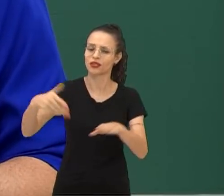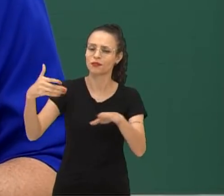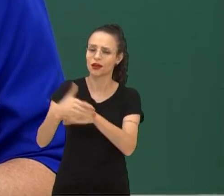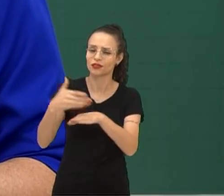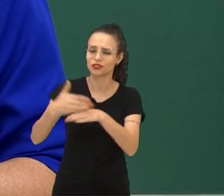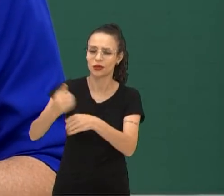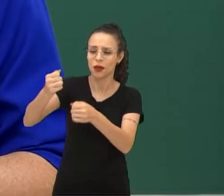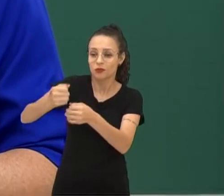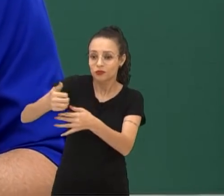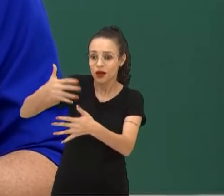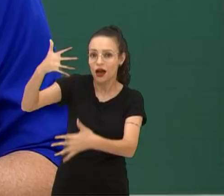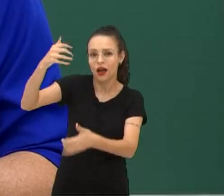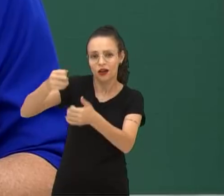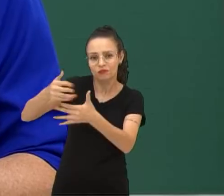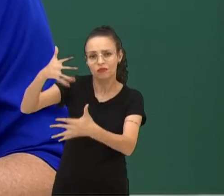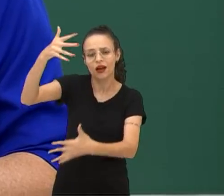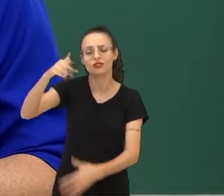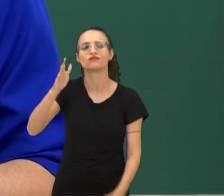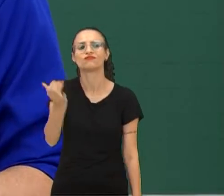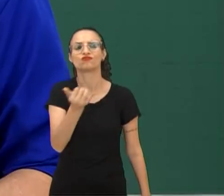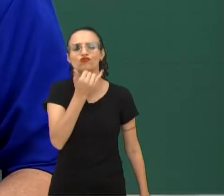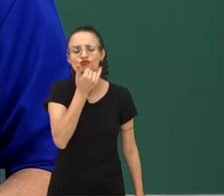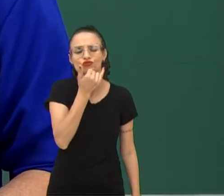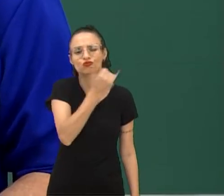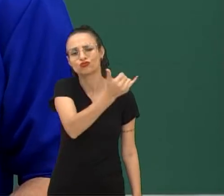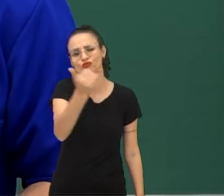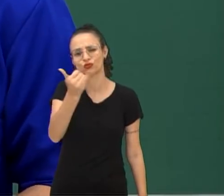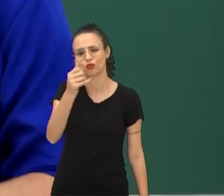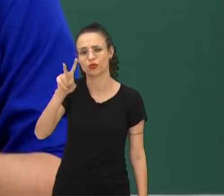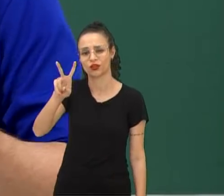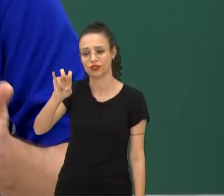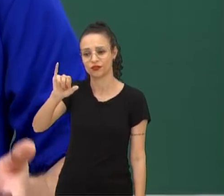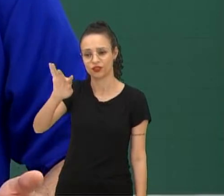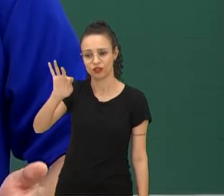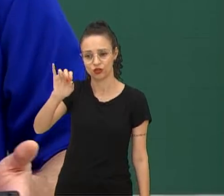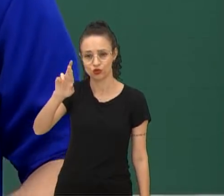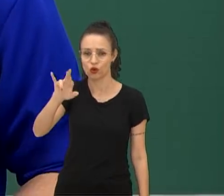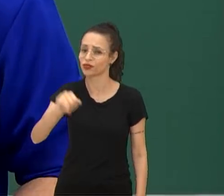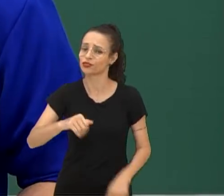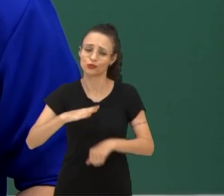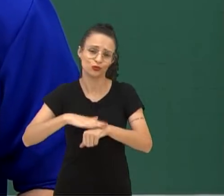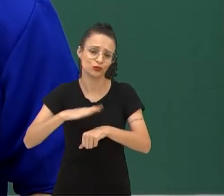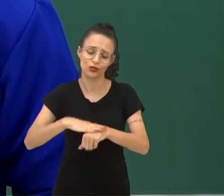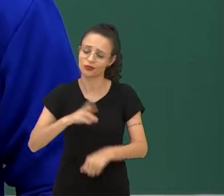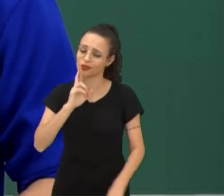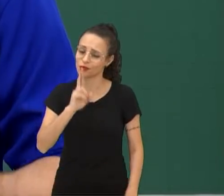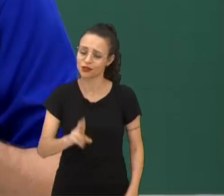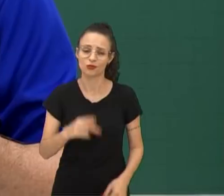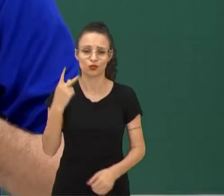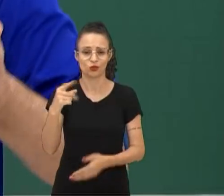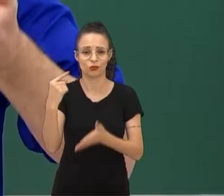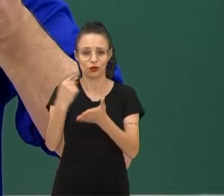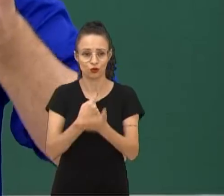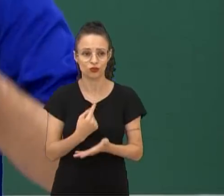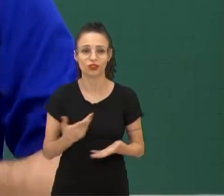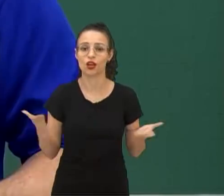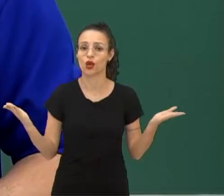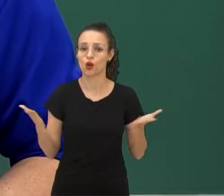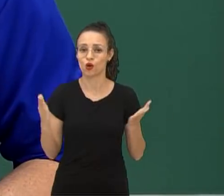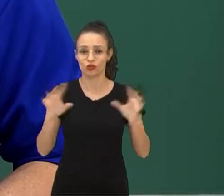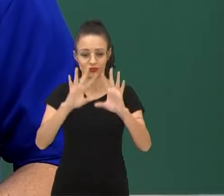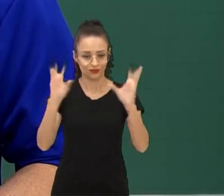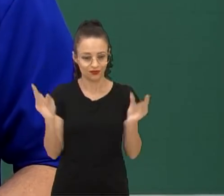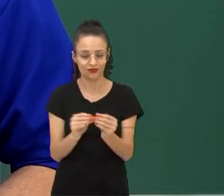todos vocês. Então, peço desculpa lá para a Vitória Silva, né? Que não deu para a gente responder. Pessoal, hoje a gente